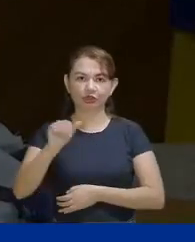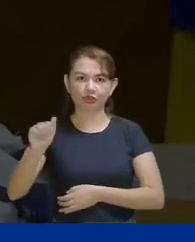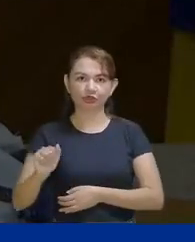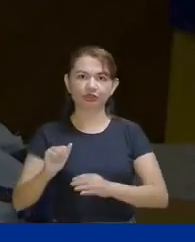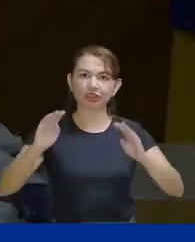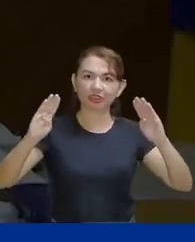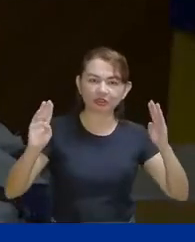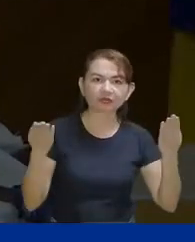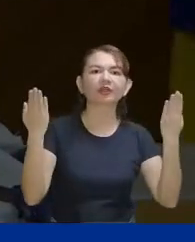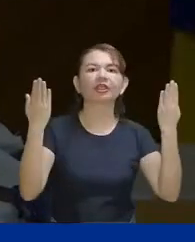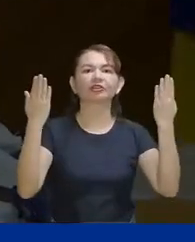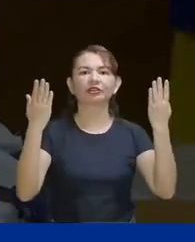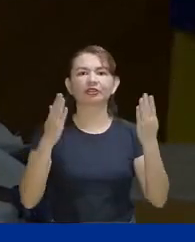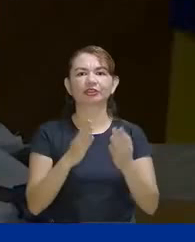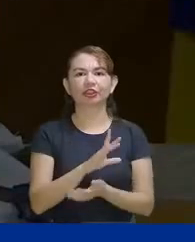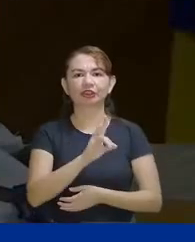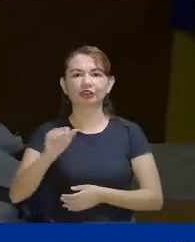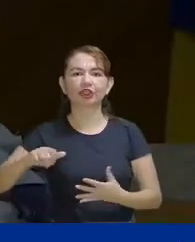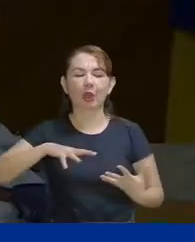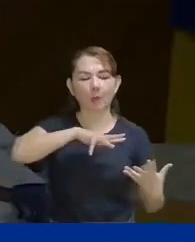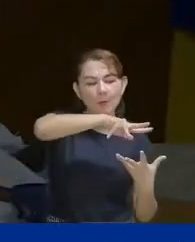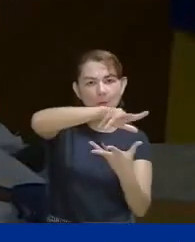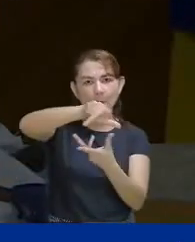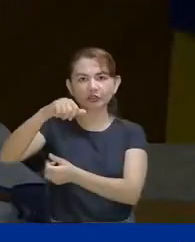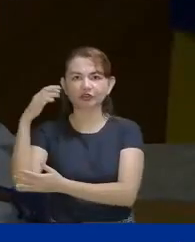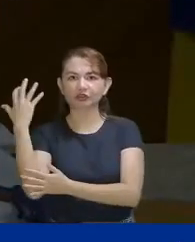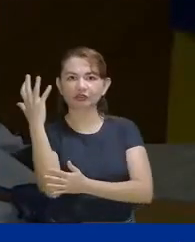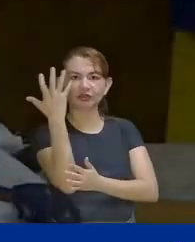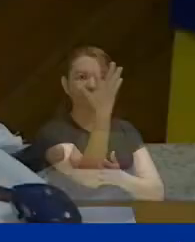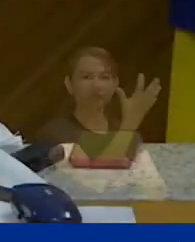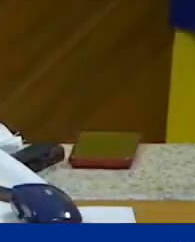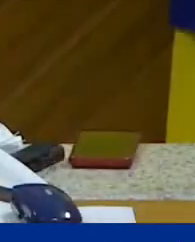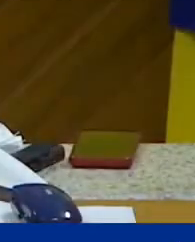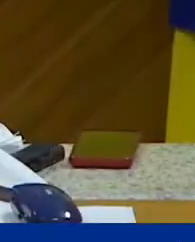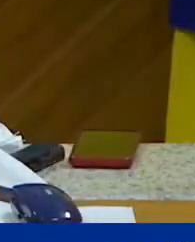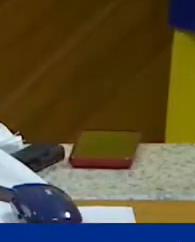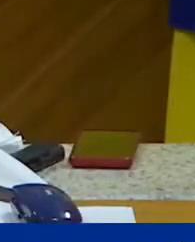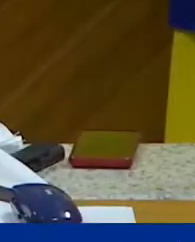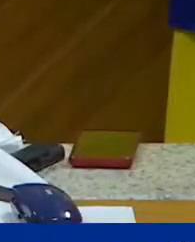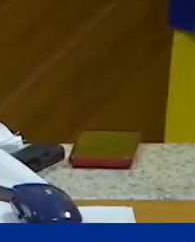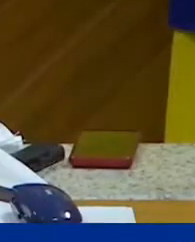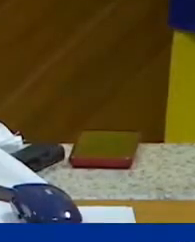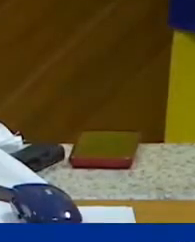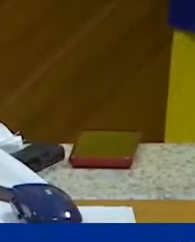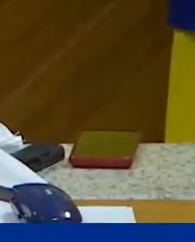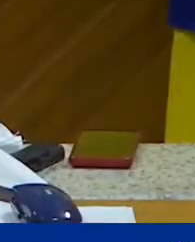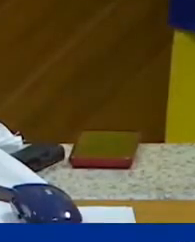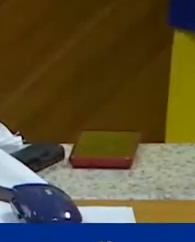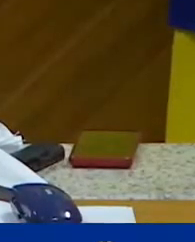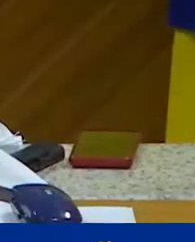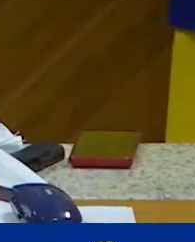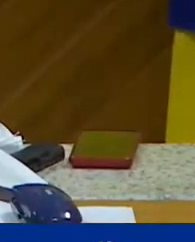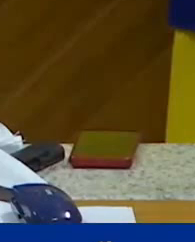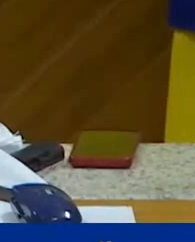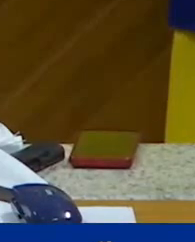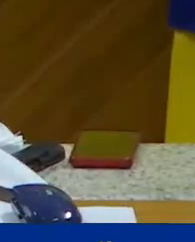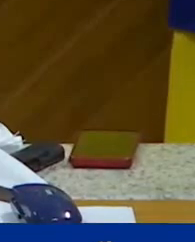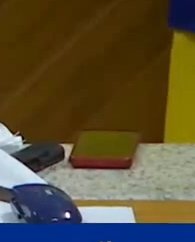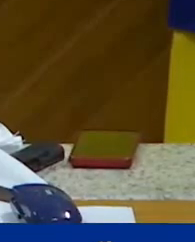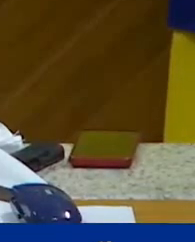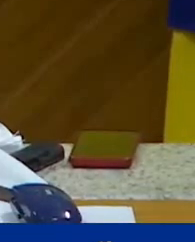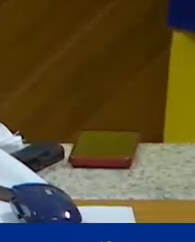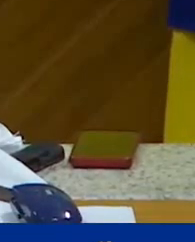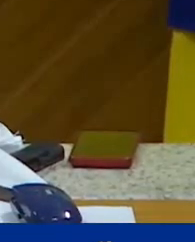em que comemoramos o Dia Mundial do Meio Ambiente, que não fique só numa comemoração, que não fique só numa lembrança, que realmente